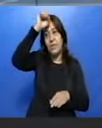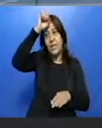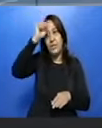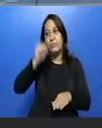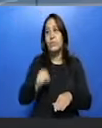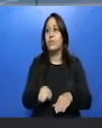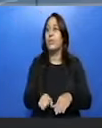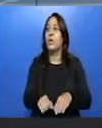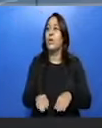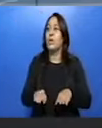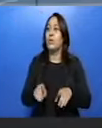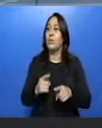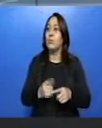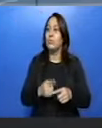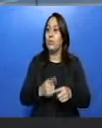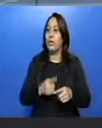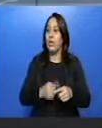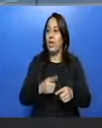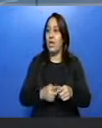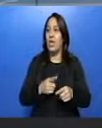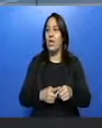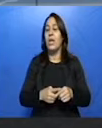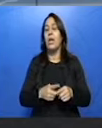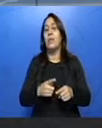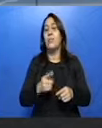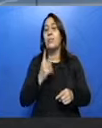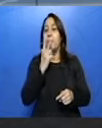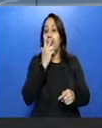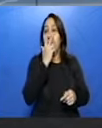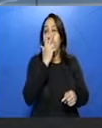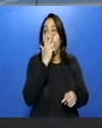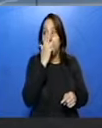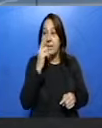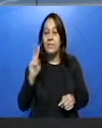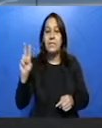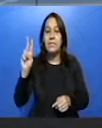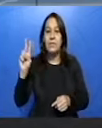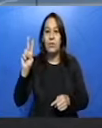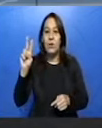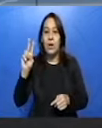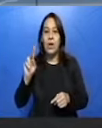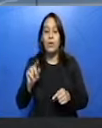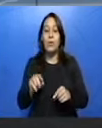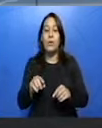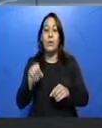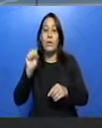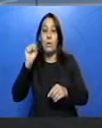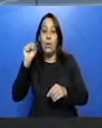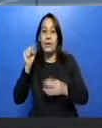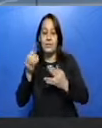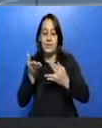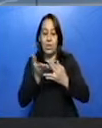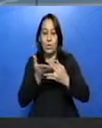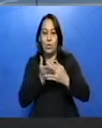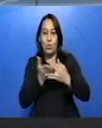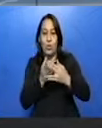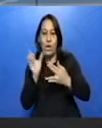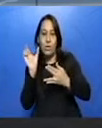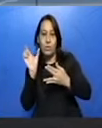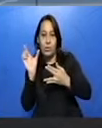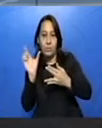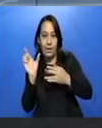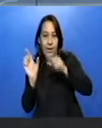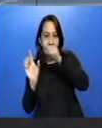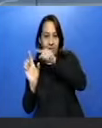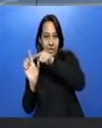vizinhos dela são vogais. E quando o S tá lá no meio da palavra e os vizinhos são